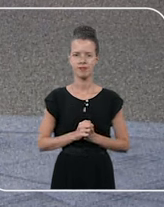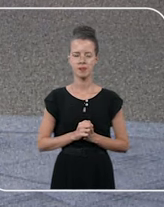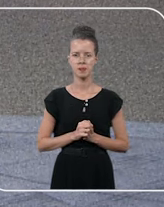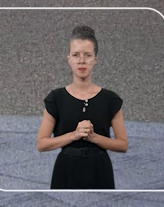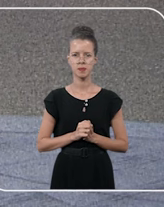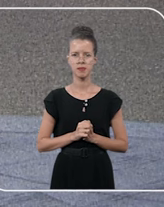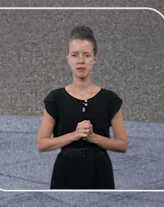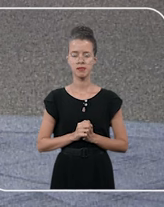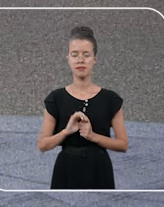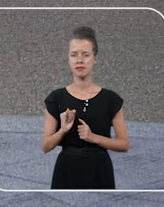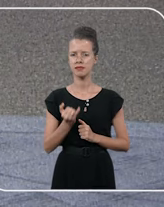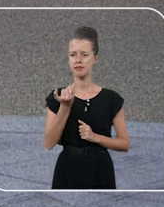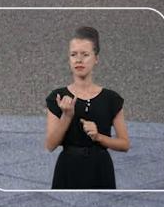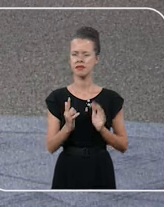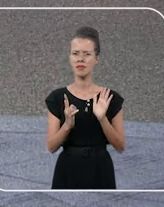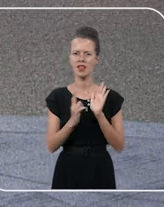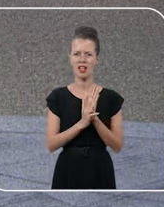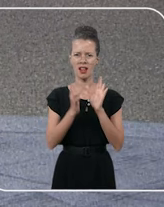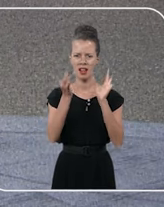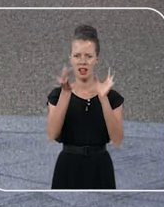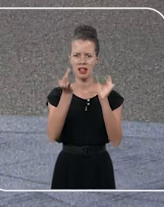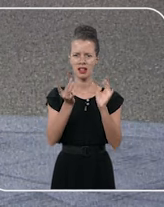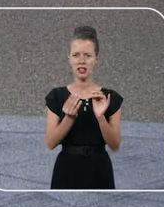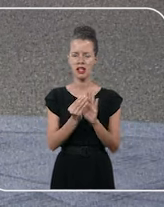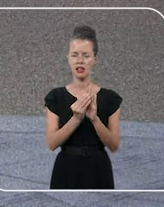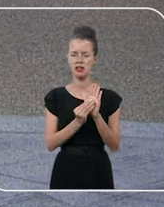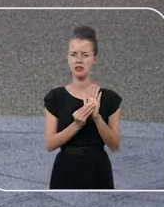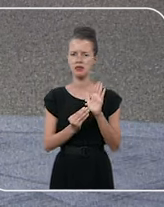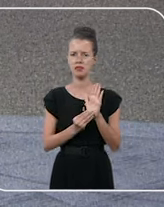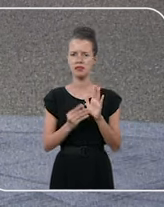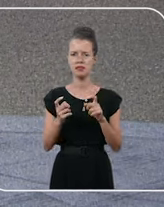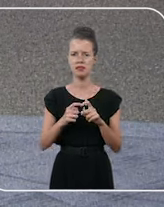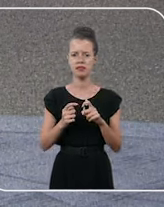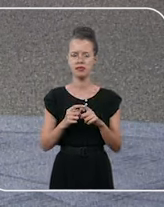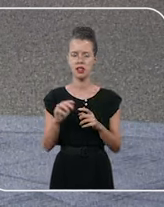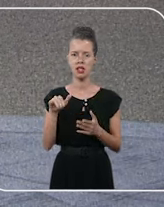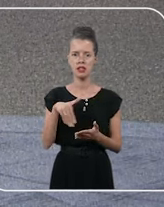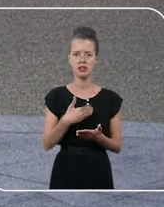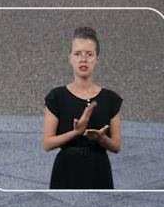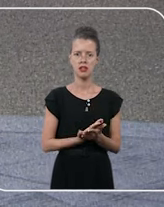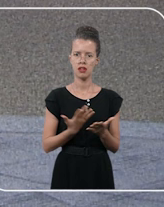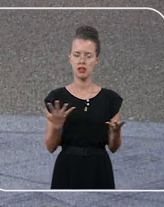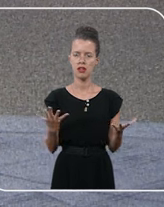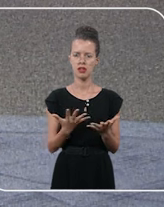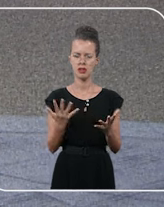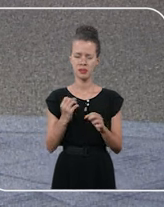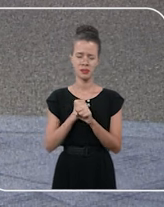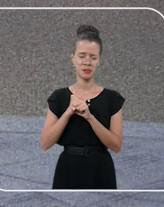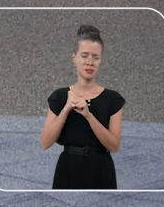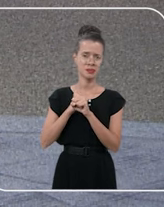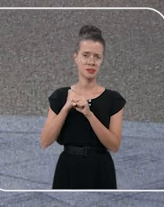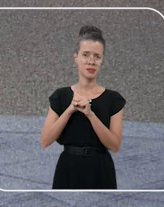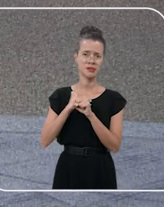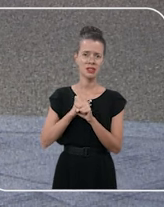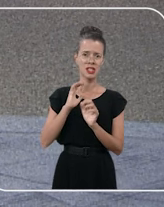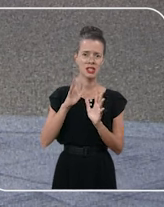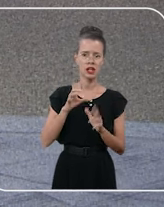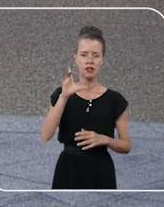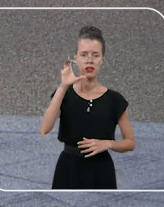médico. Ainda hoje, embora tenha se passado muito tempo aí, muitos anos, de que é um direito do